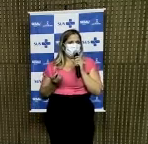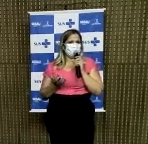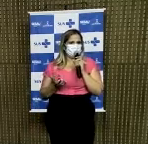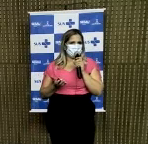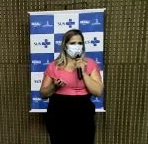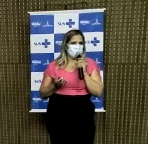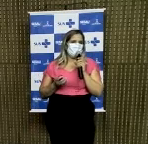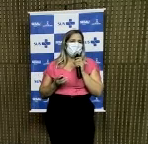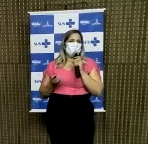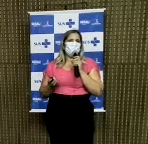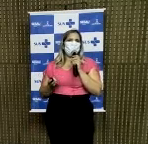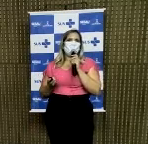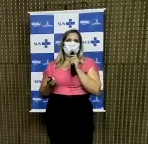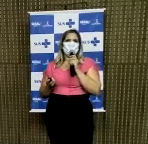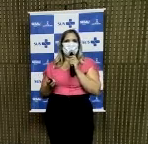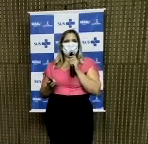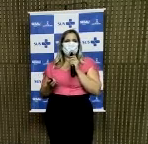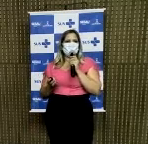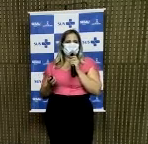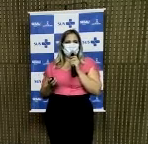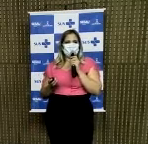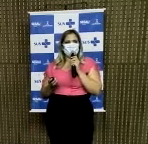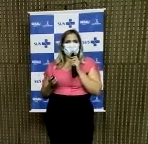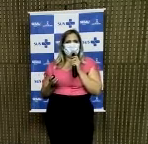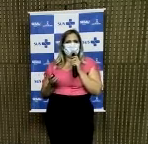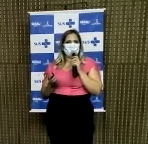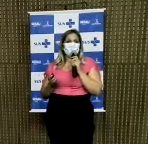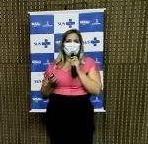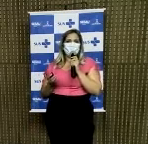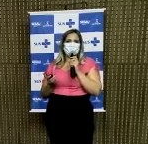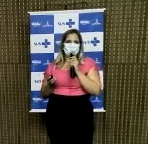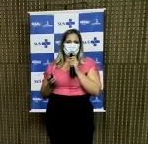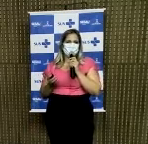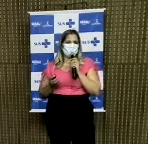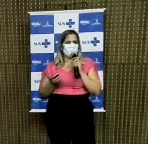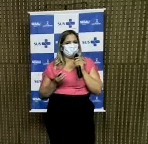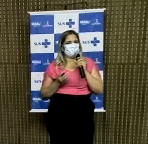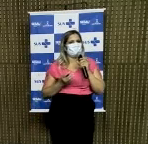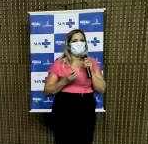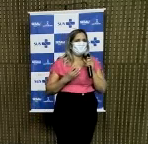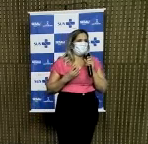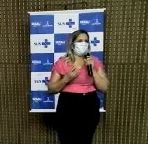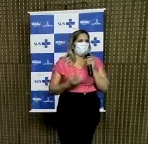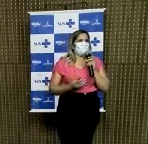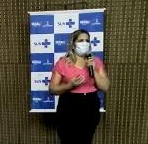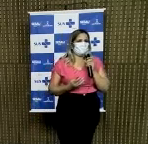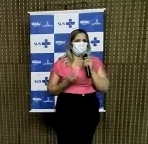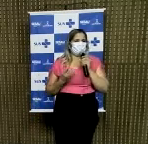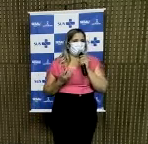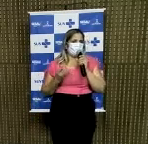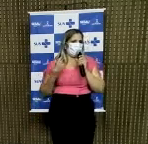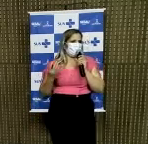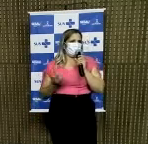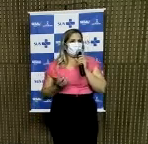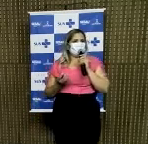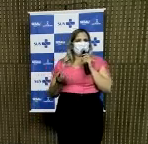com essa população. E a importância, né, que, na verdade, a importância nossa ali é o